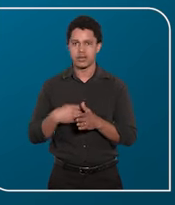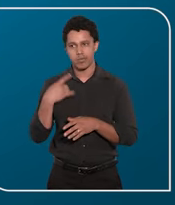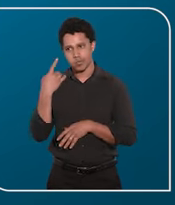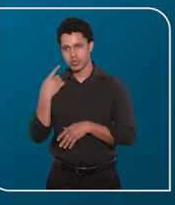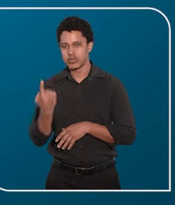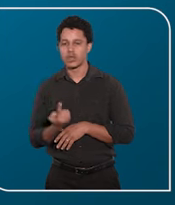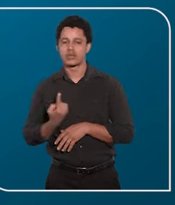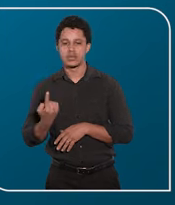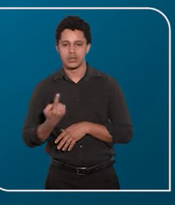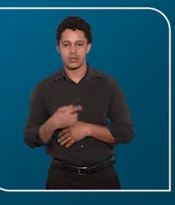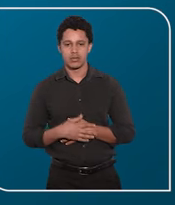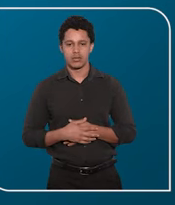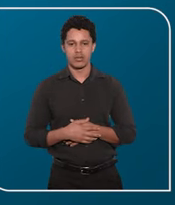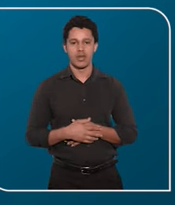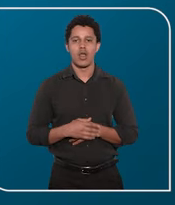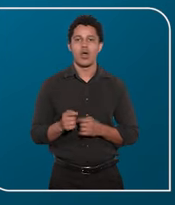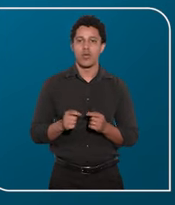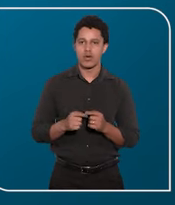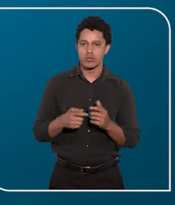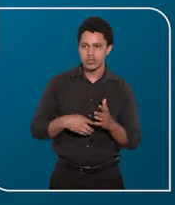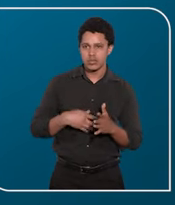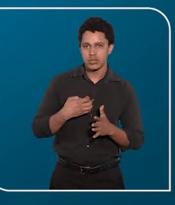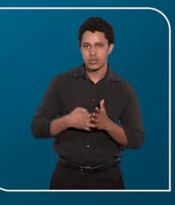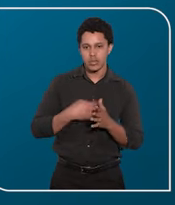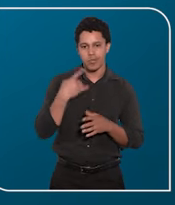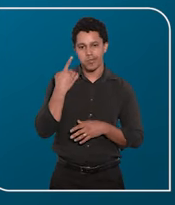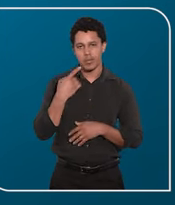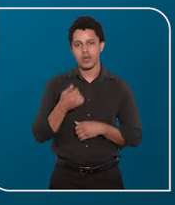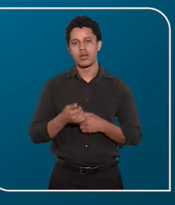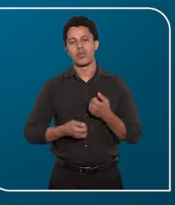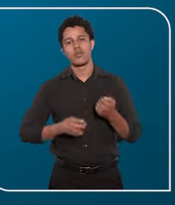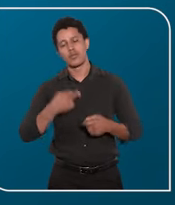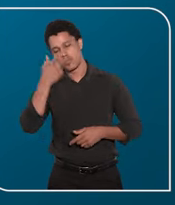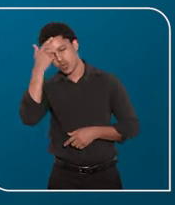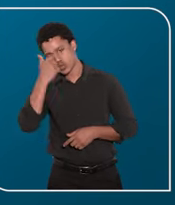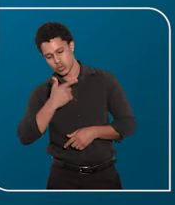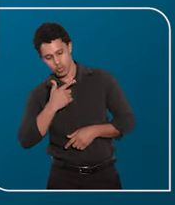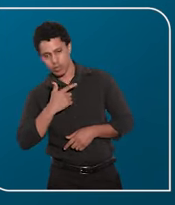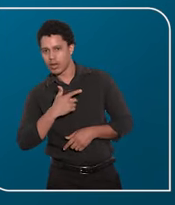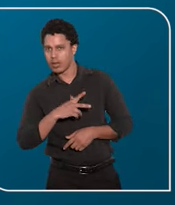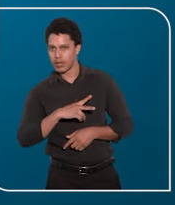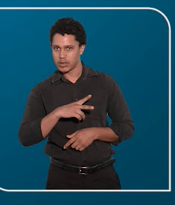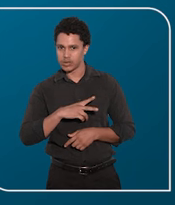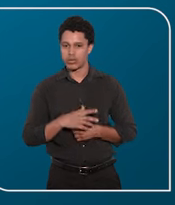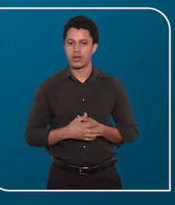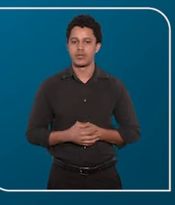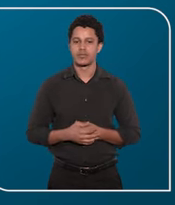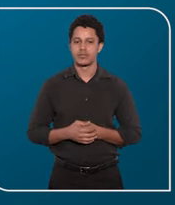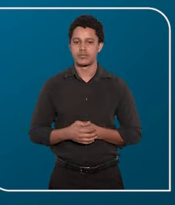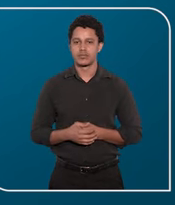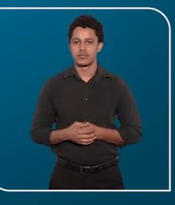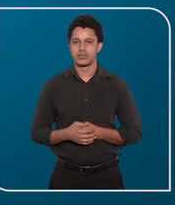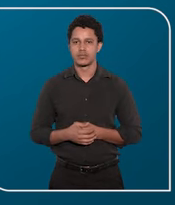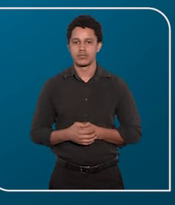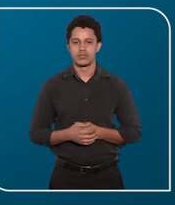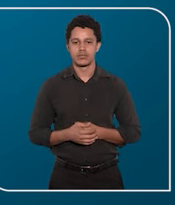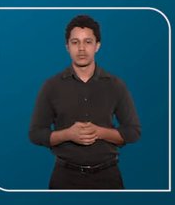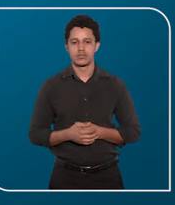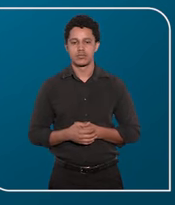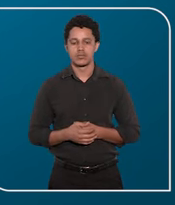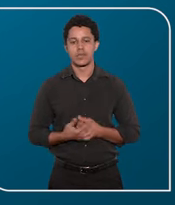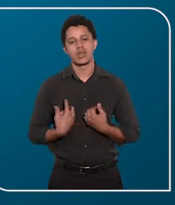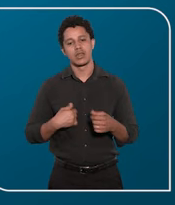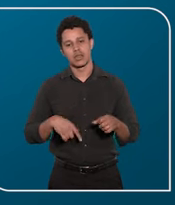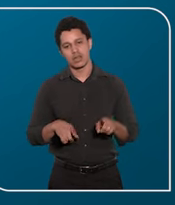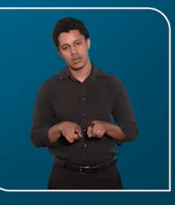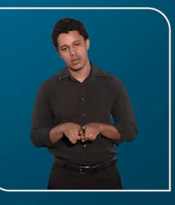sozinho. Eu posso exercer a advocacia sozinho como pessoa jurídica, sociedade de advogados unipessoal, que se diz, e eu posso exercer